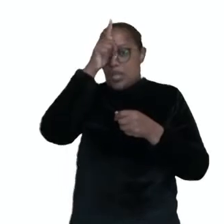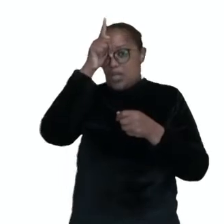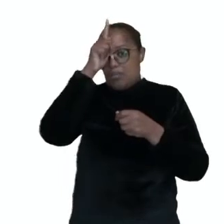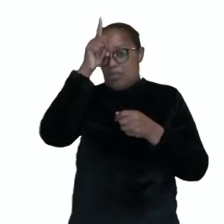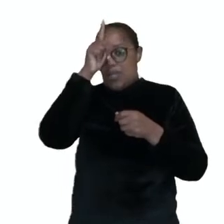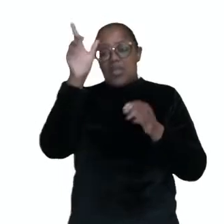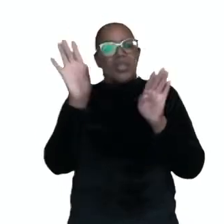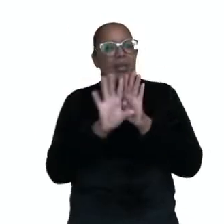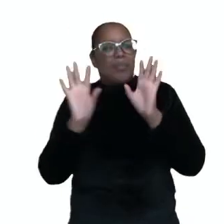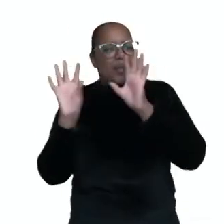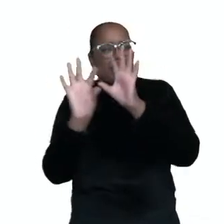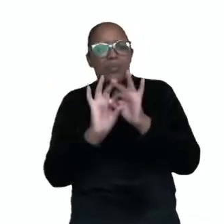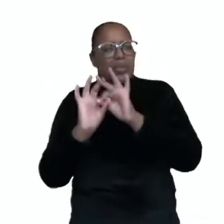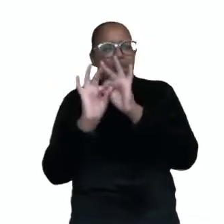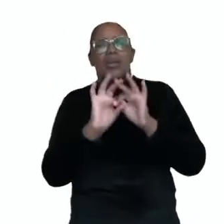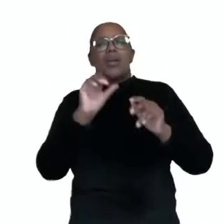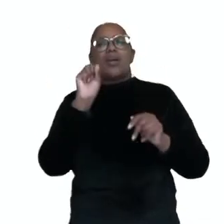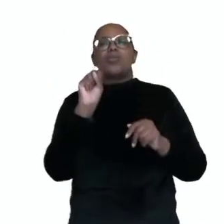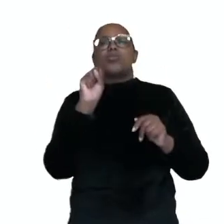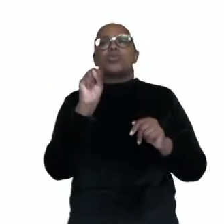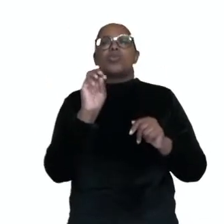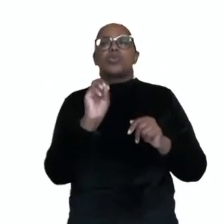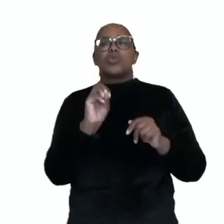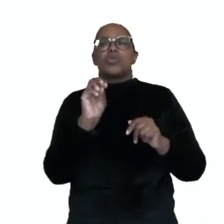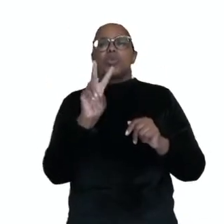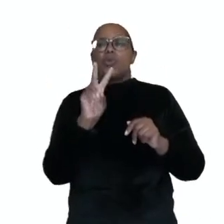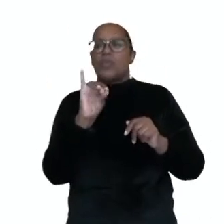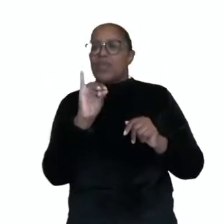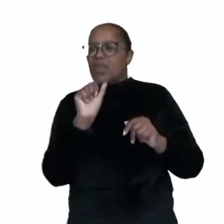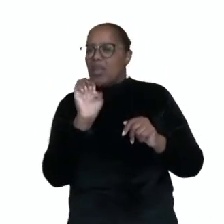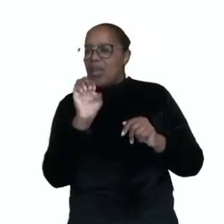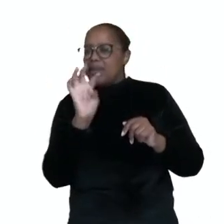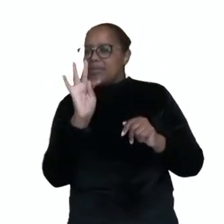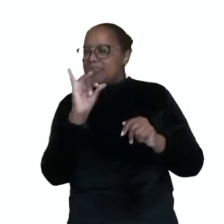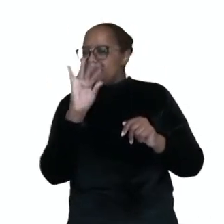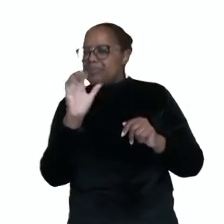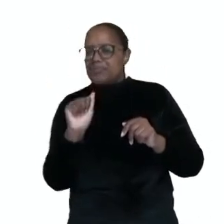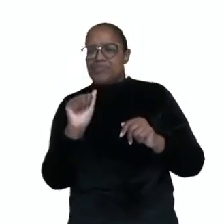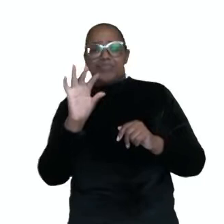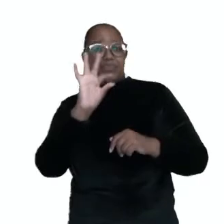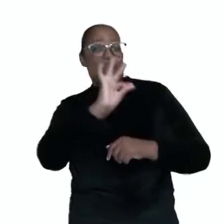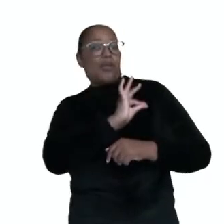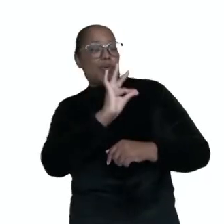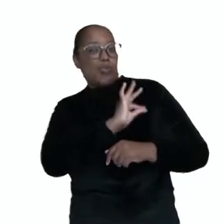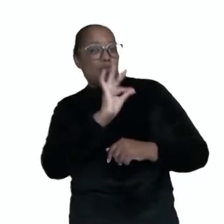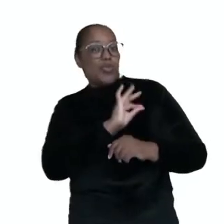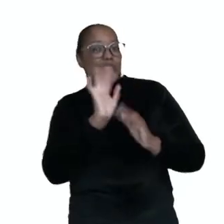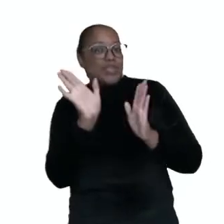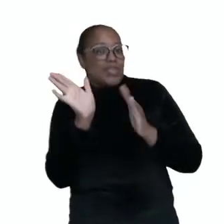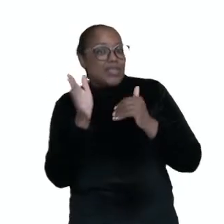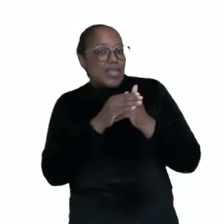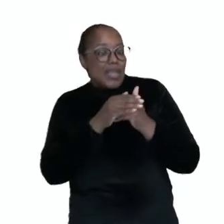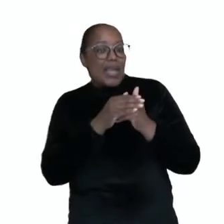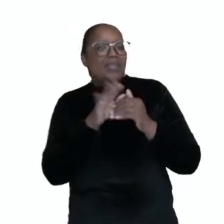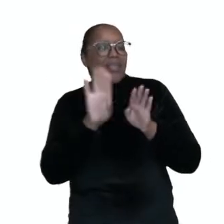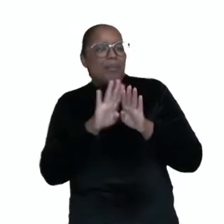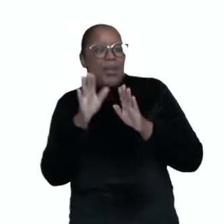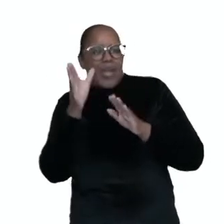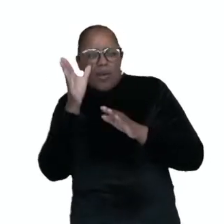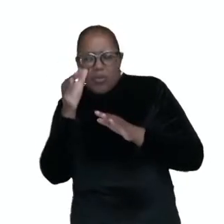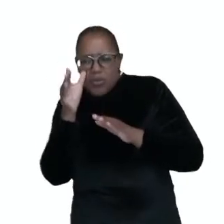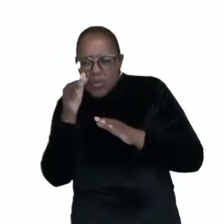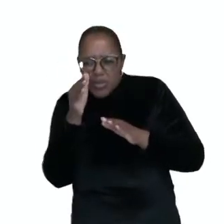União Soviética Stalinista, com as polícias secretas, a espionagem e a perseguição aos